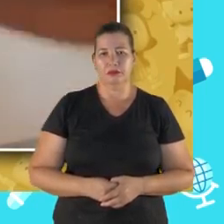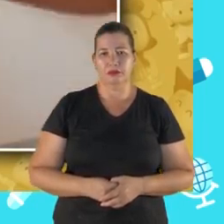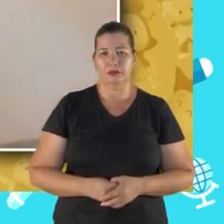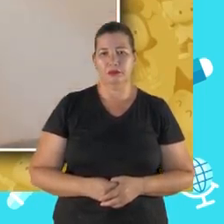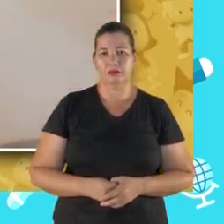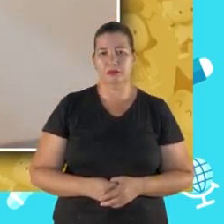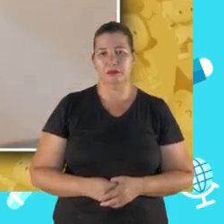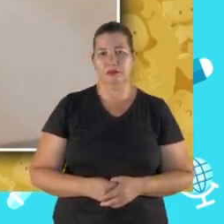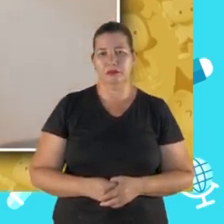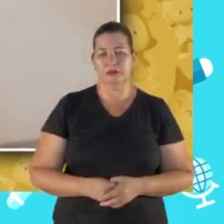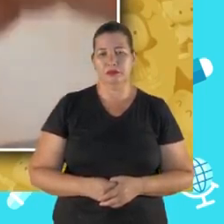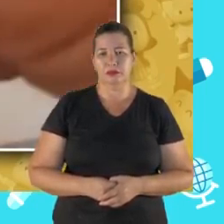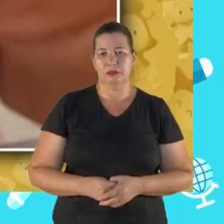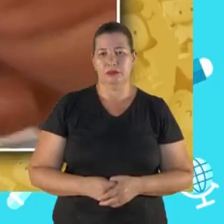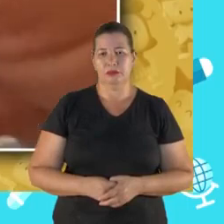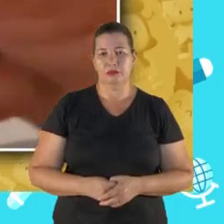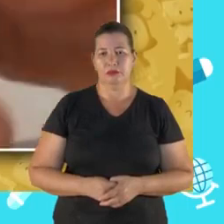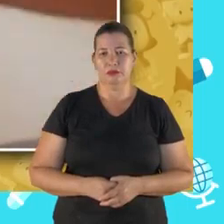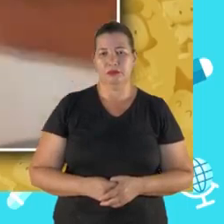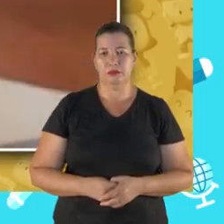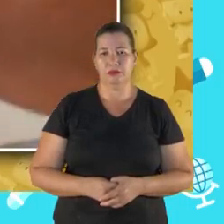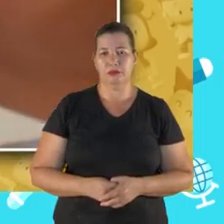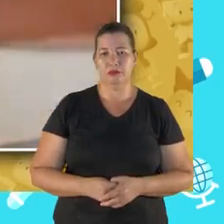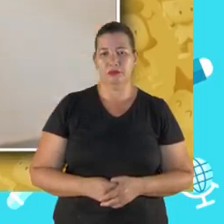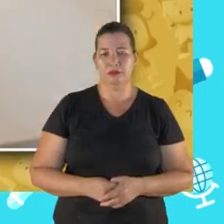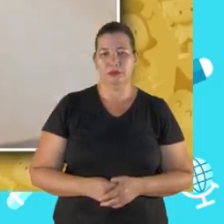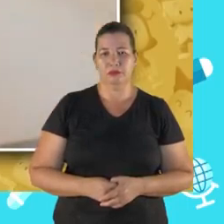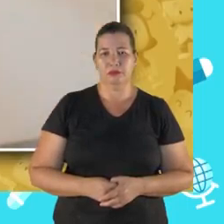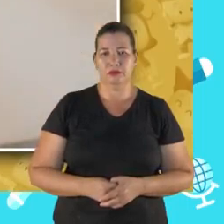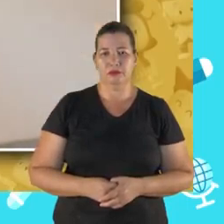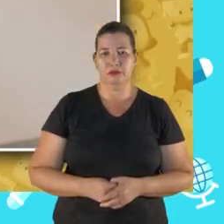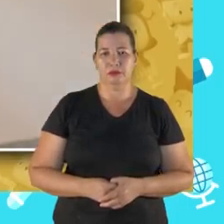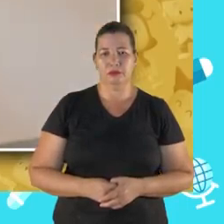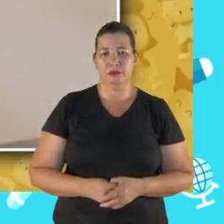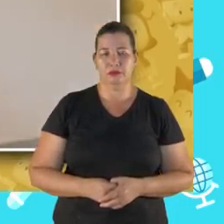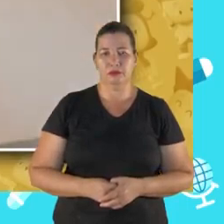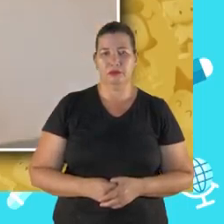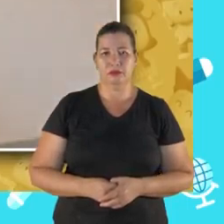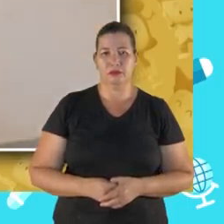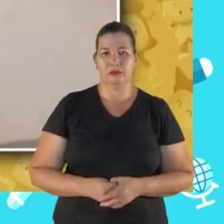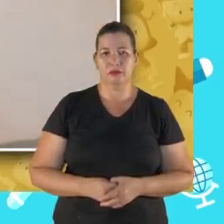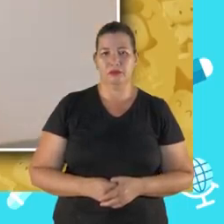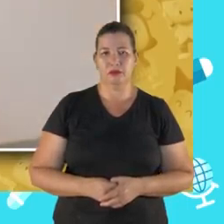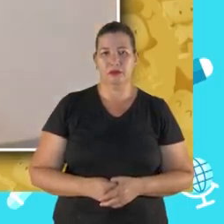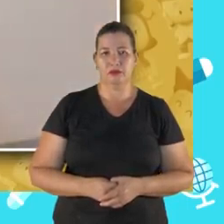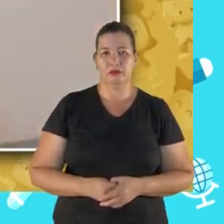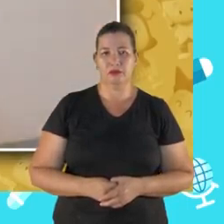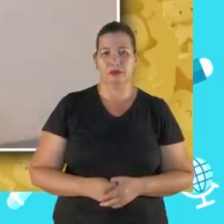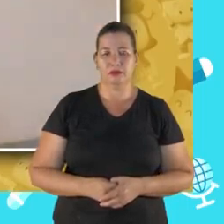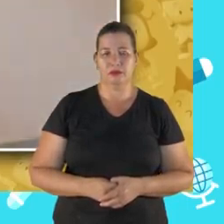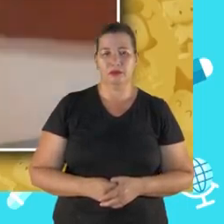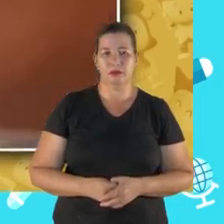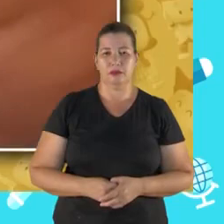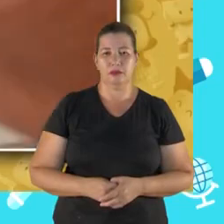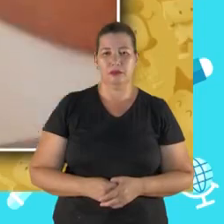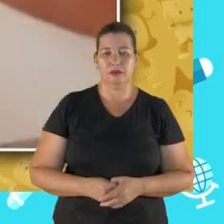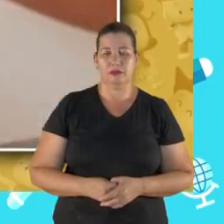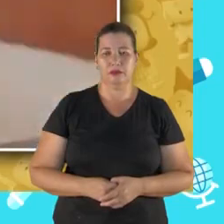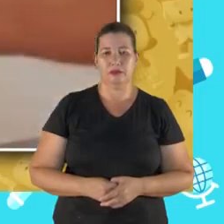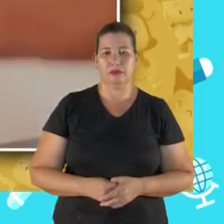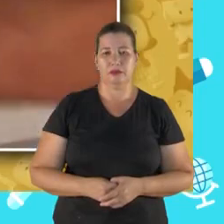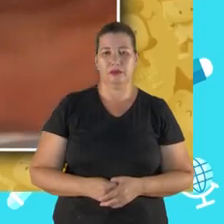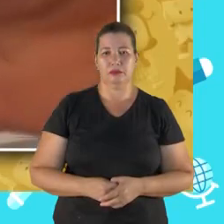nozinho. Pronto. Se você tiver dificuldade, você pede ajuda, né?